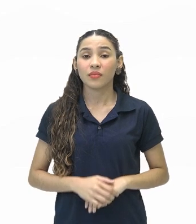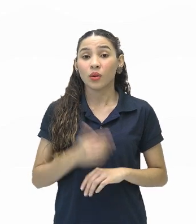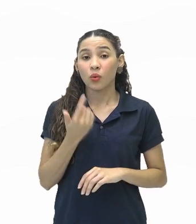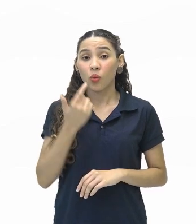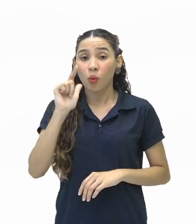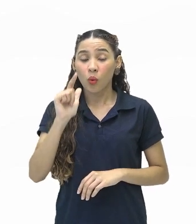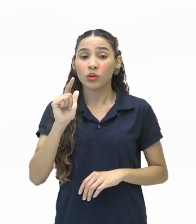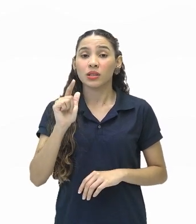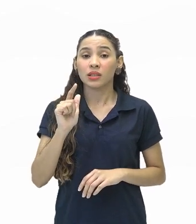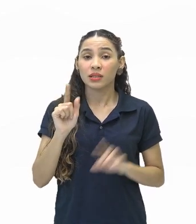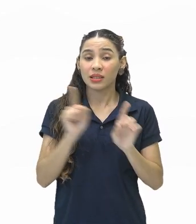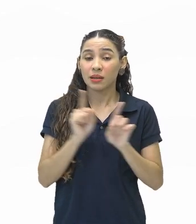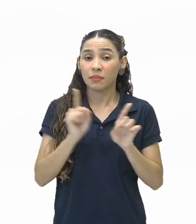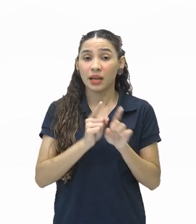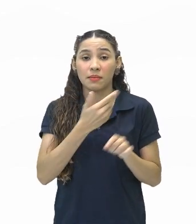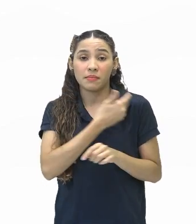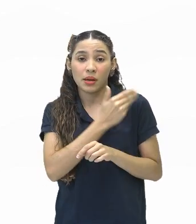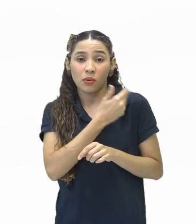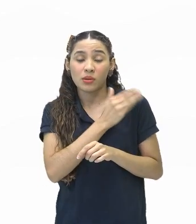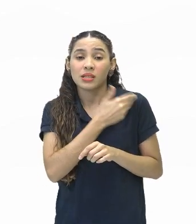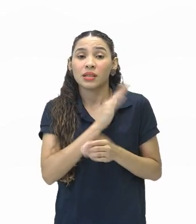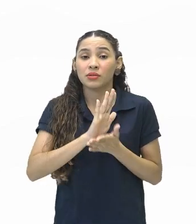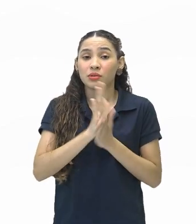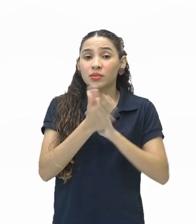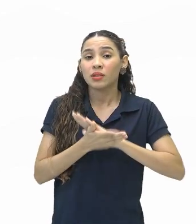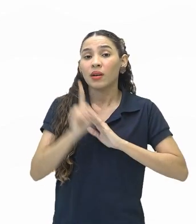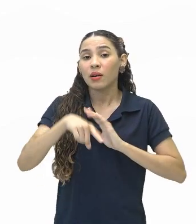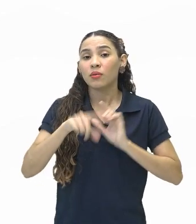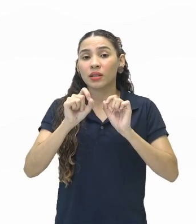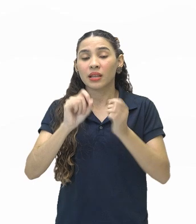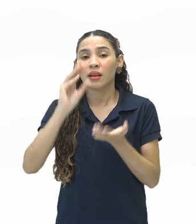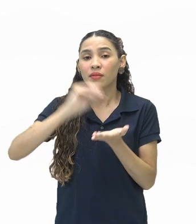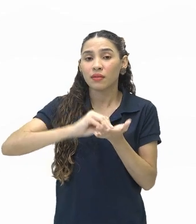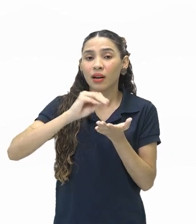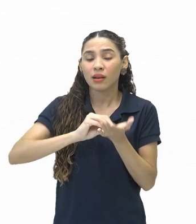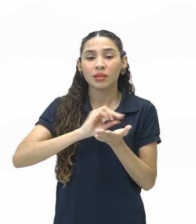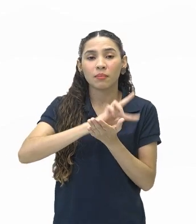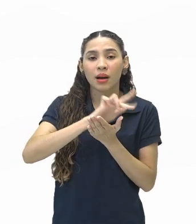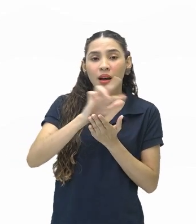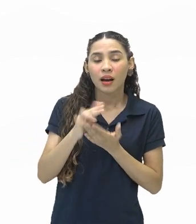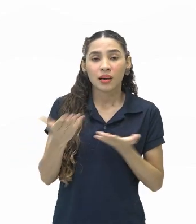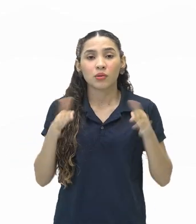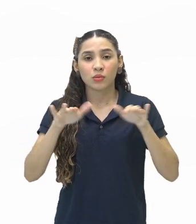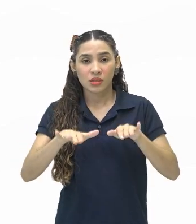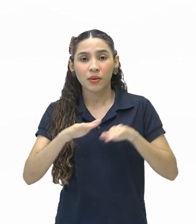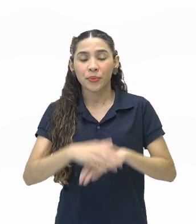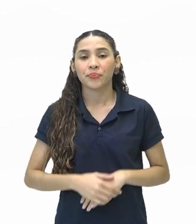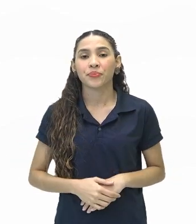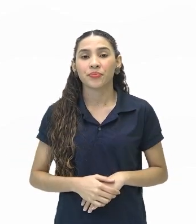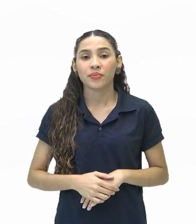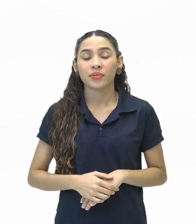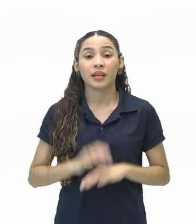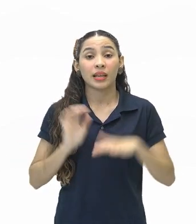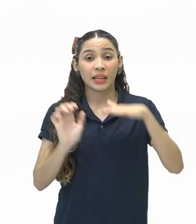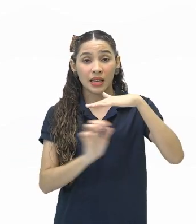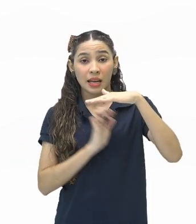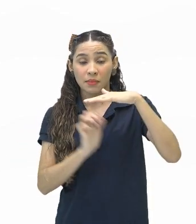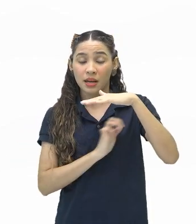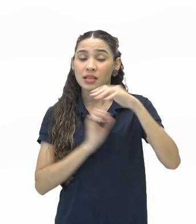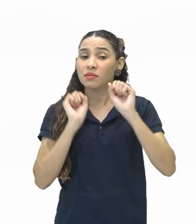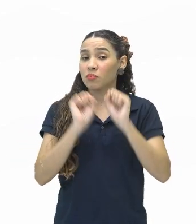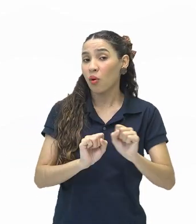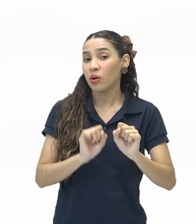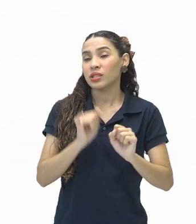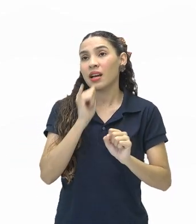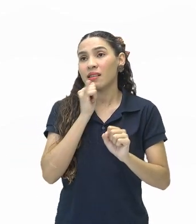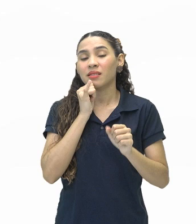Outra que a gente vê como preconceito e discriminação é a falta de diversidade e inclusão. Nas empresas, isso pode ser